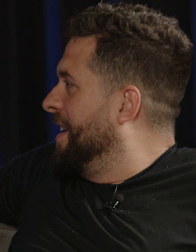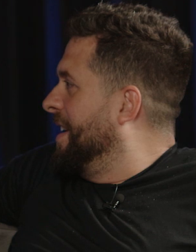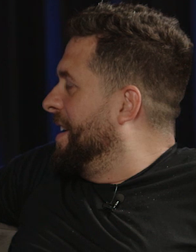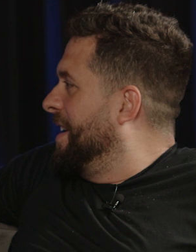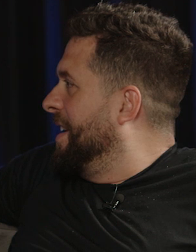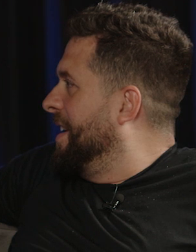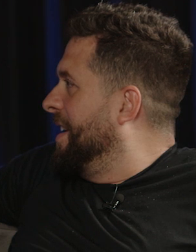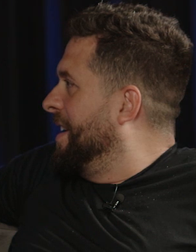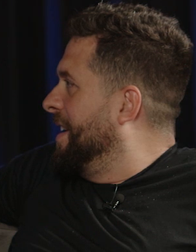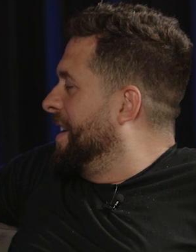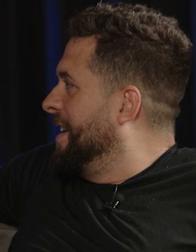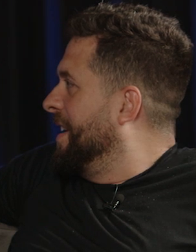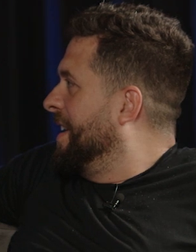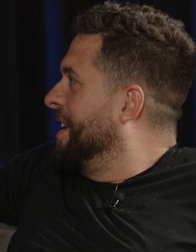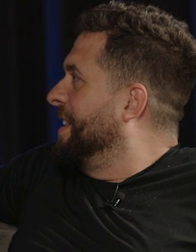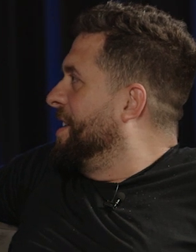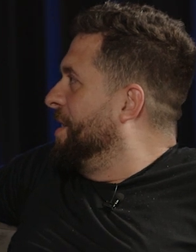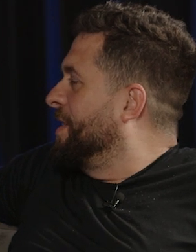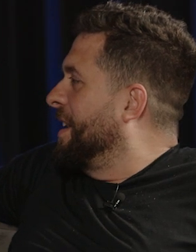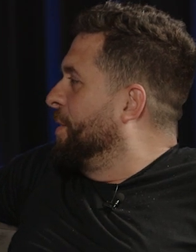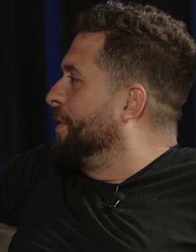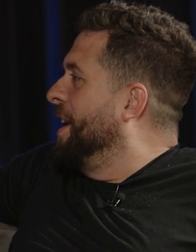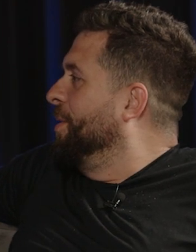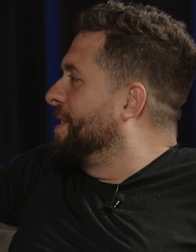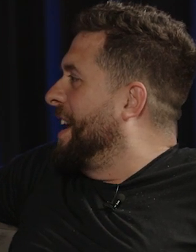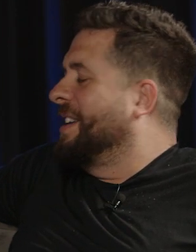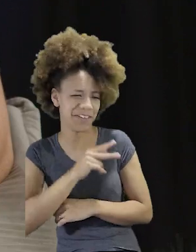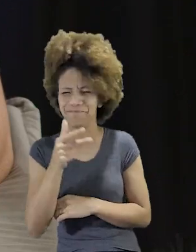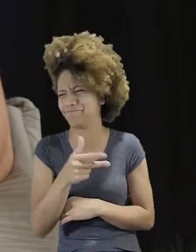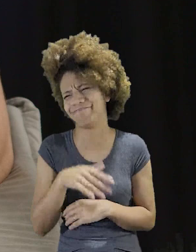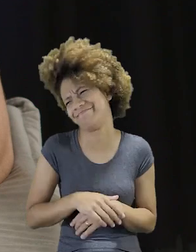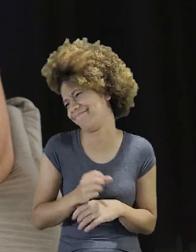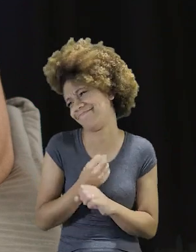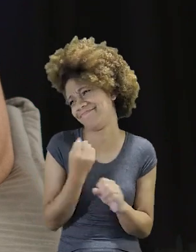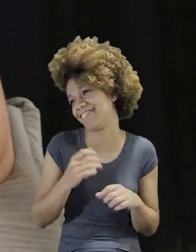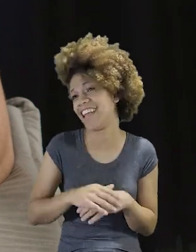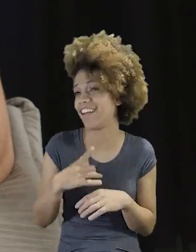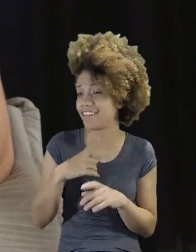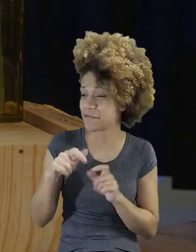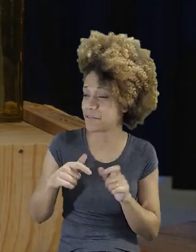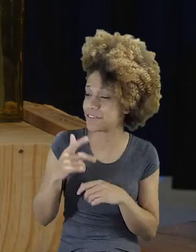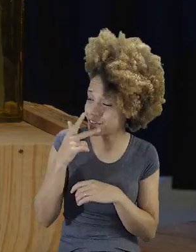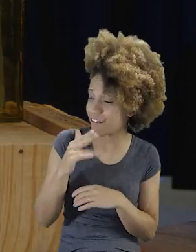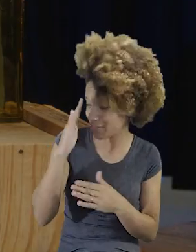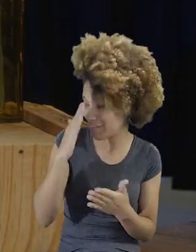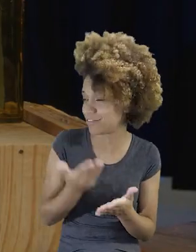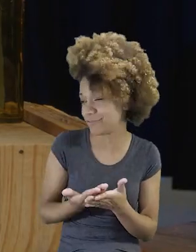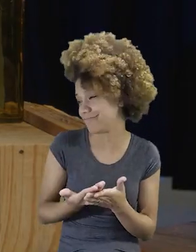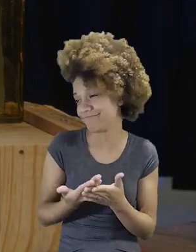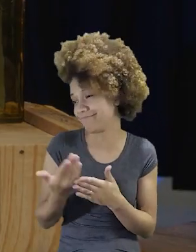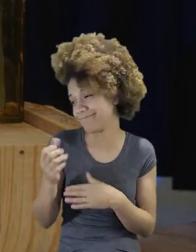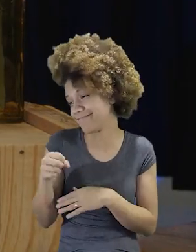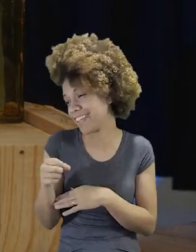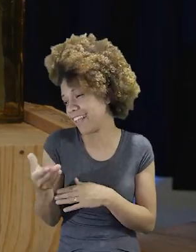a cara do Eduardo coitado entendi vendo os caras da polícia cantando assim e tem gente que acredita que isso é